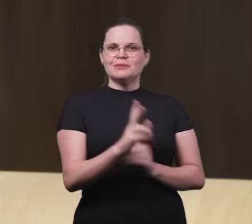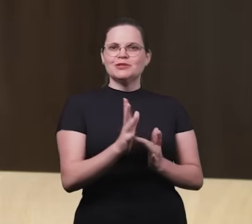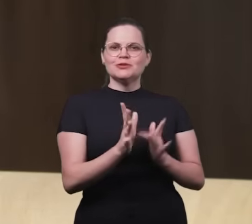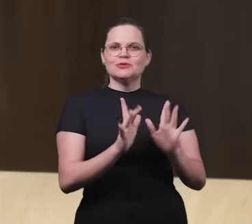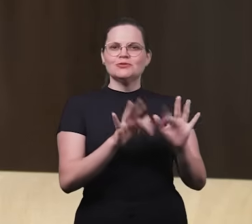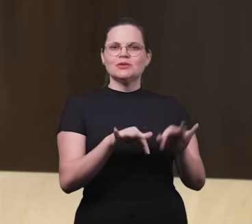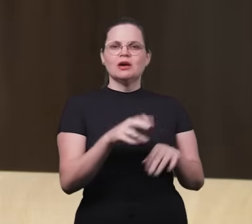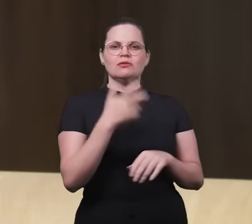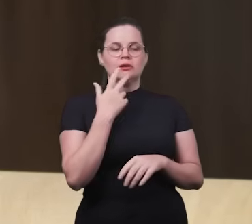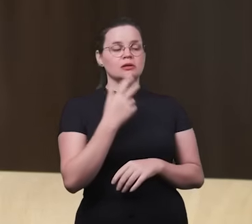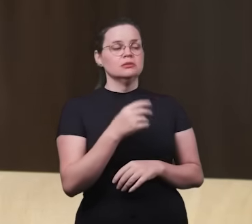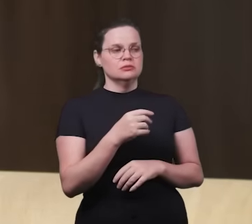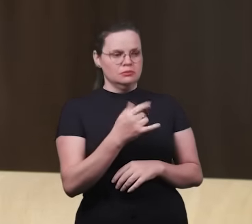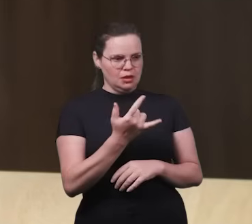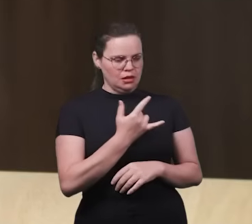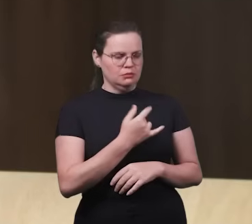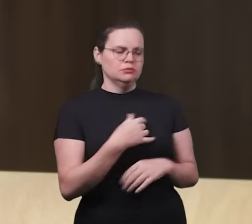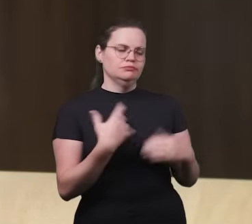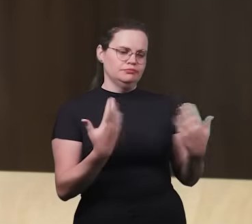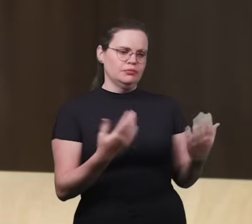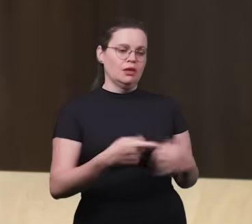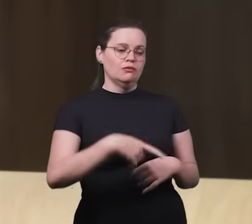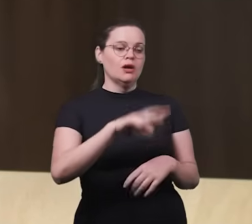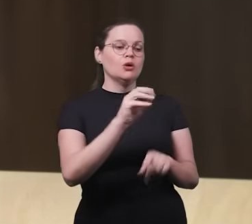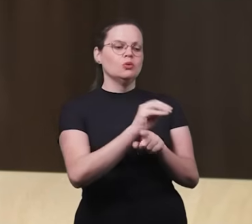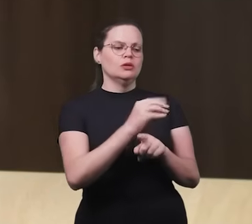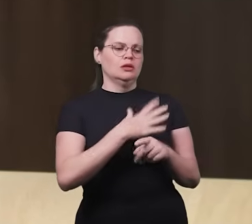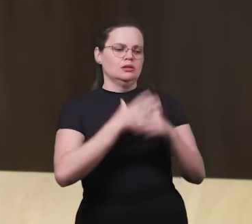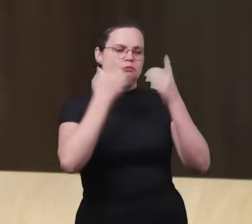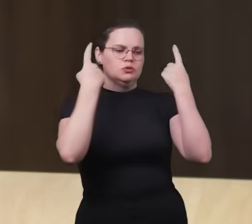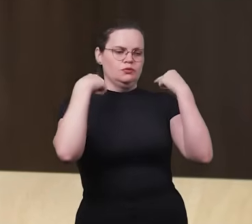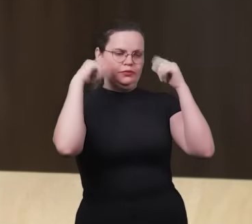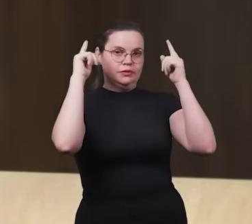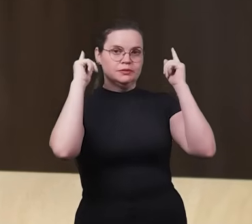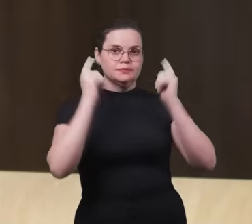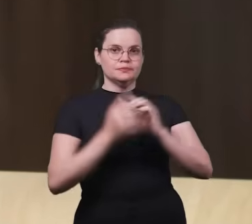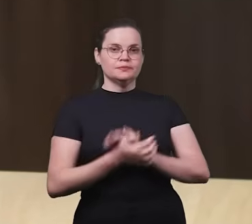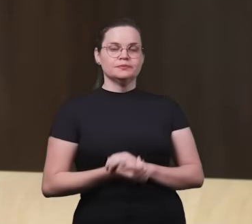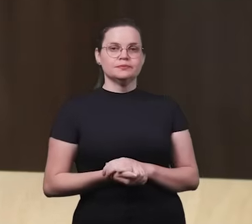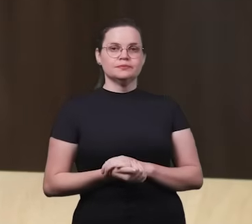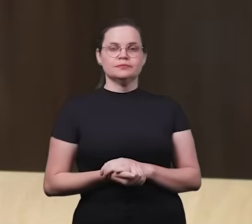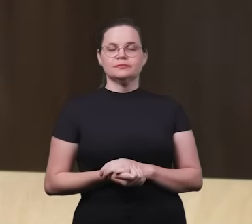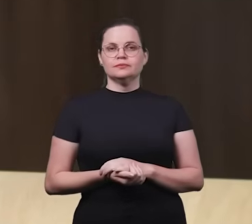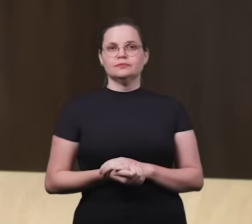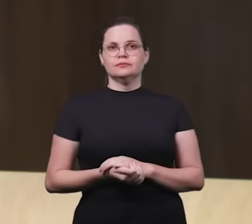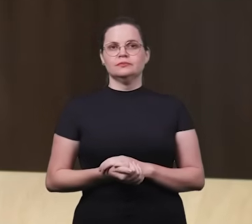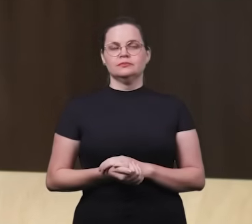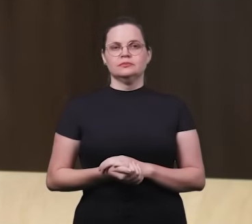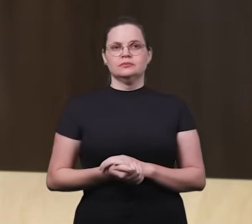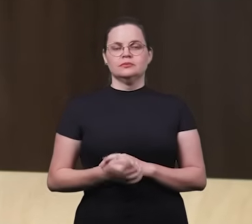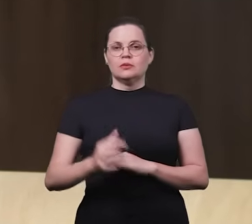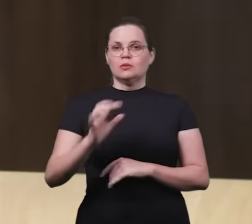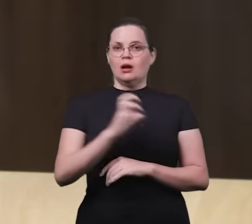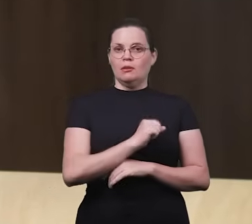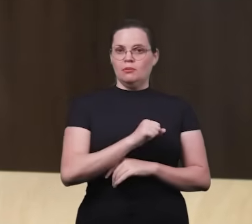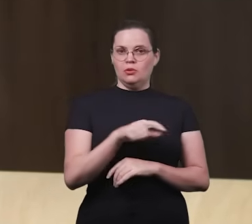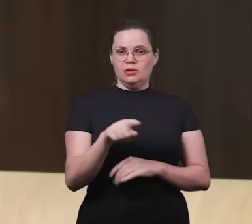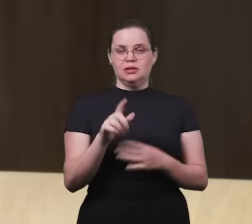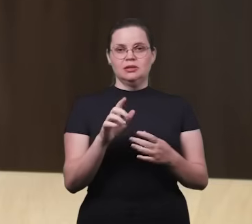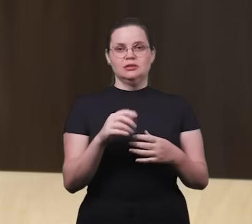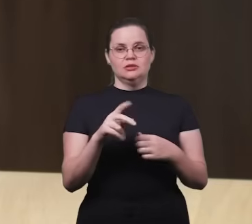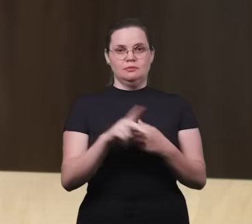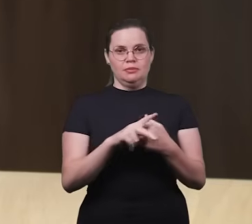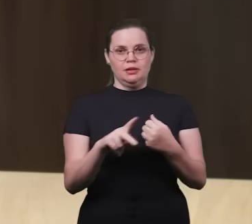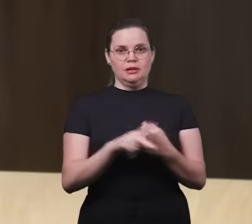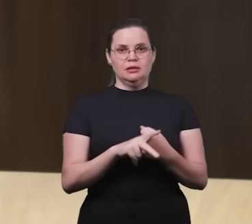finalizava dizendo, então apacenta as minhas ovelhas. Ou seja, o amor ali